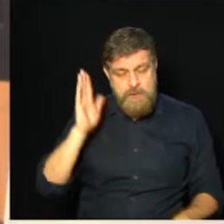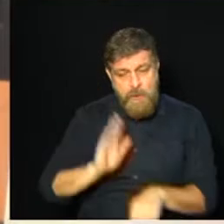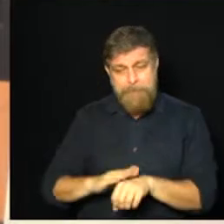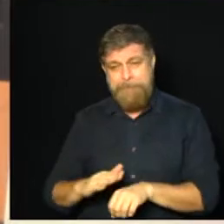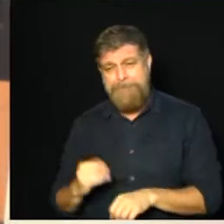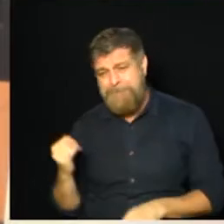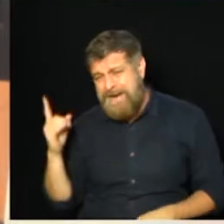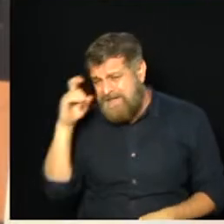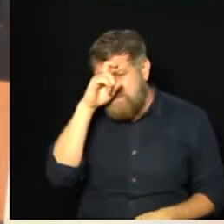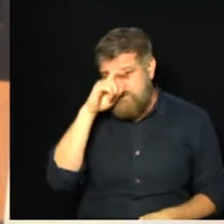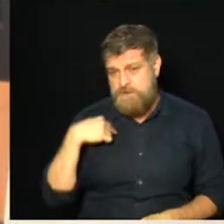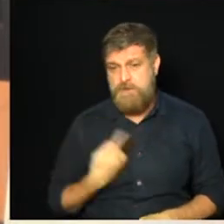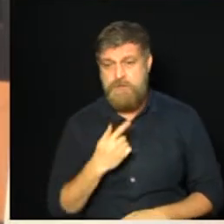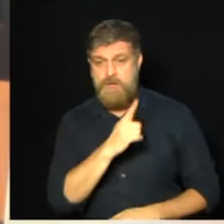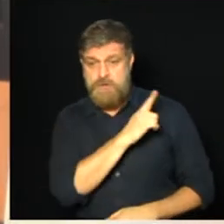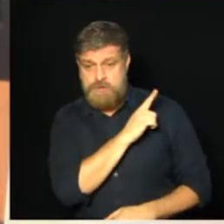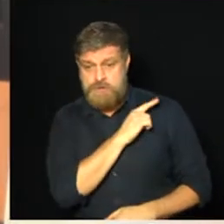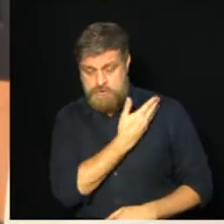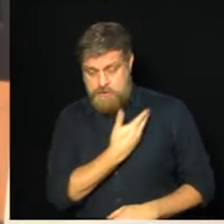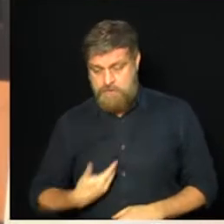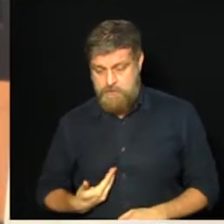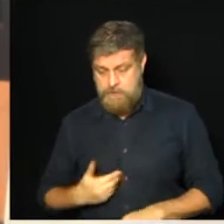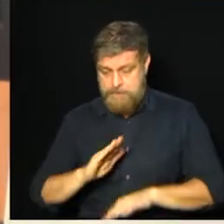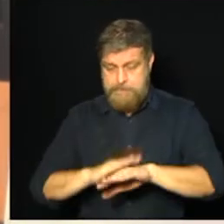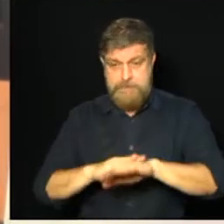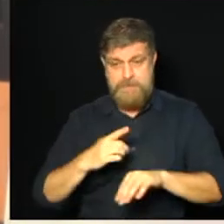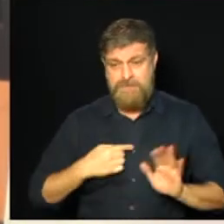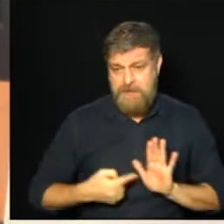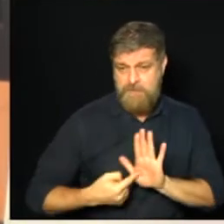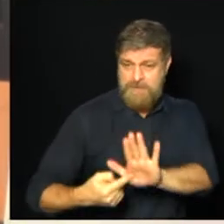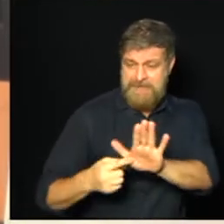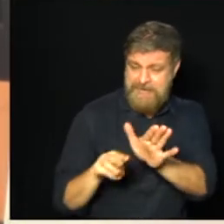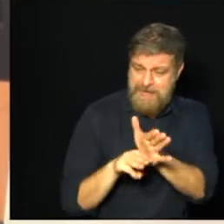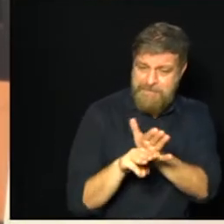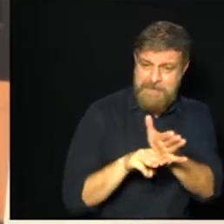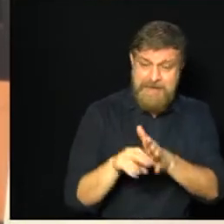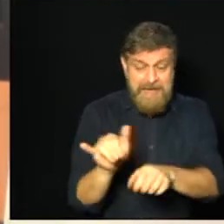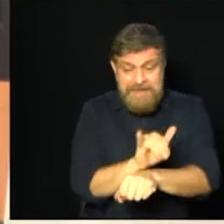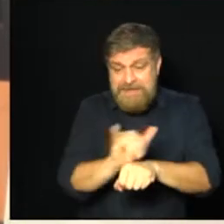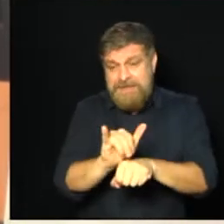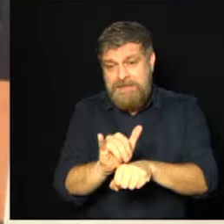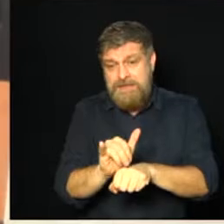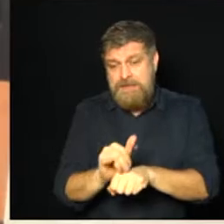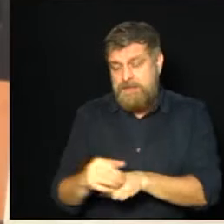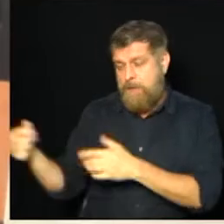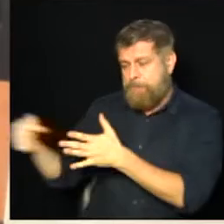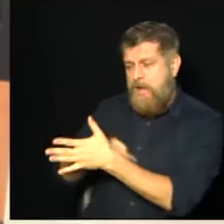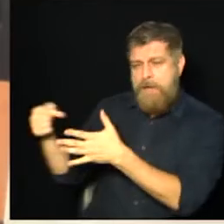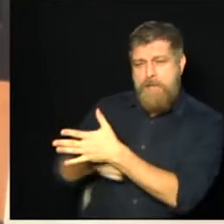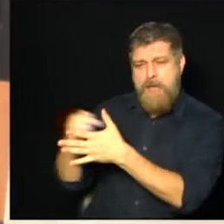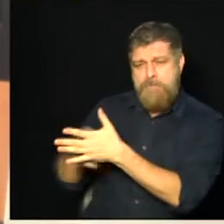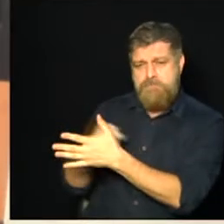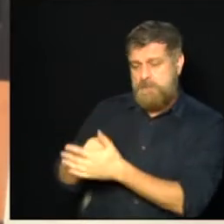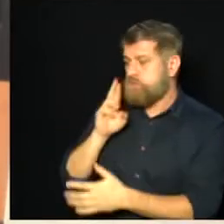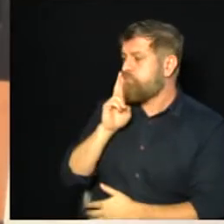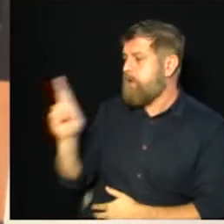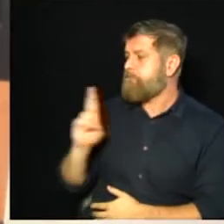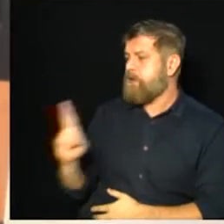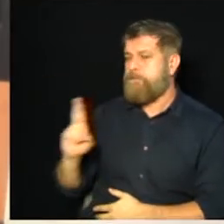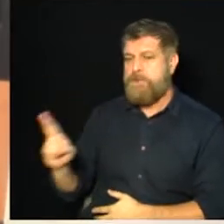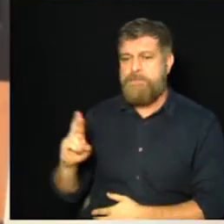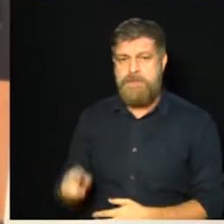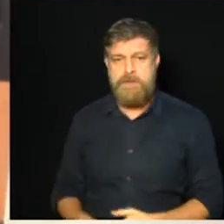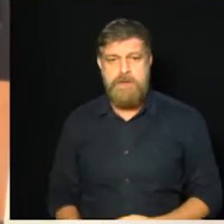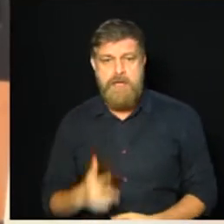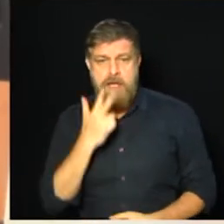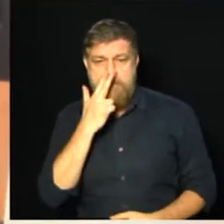gestor público que está fazendo isso é justamente apresentar esse modelo e responder todos esses questionamentos. é mais confortável